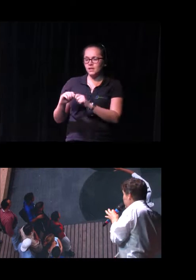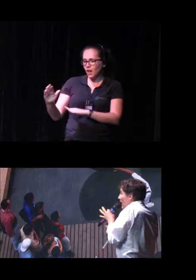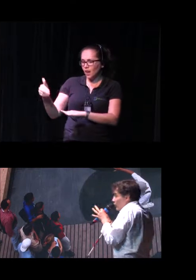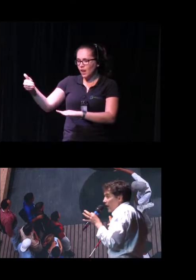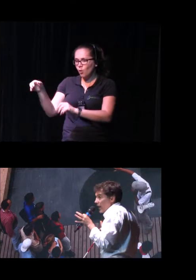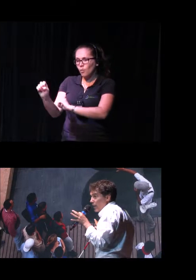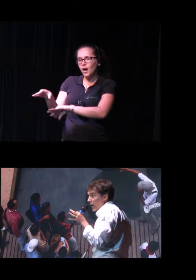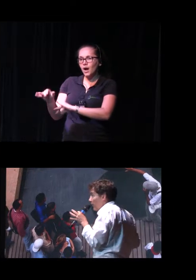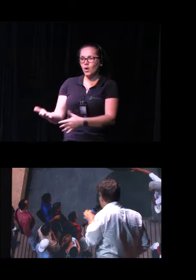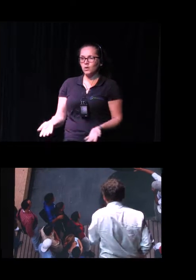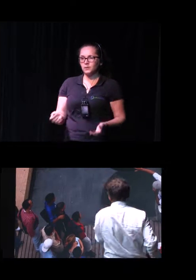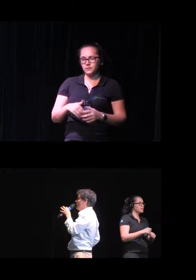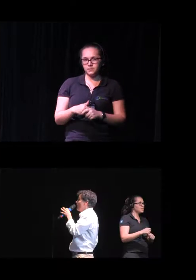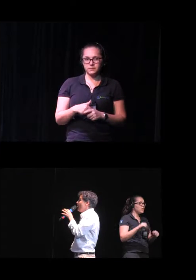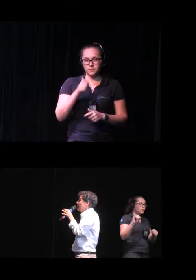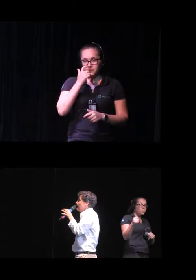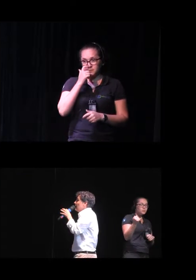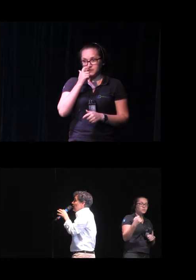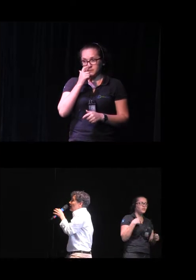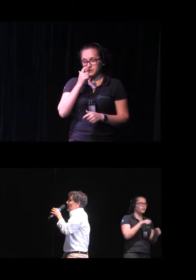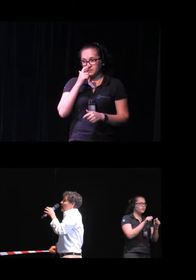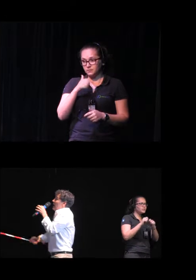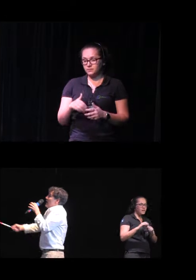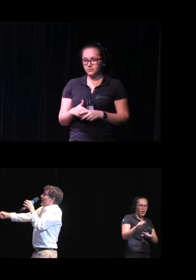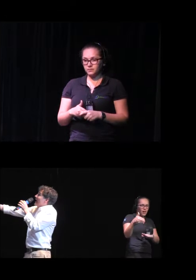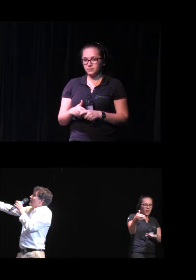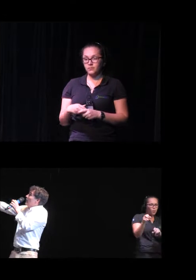possível fazer uma aula do lado de fora.